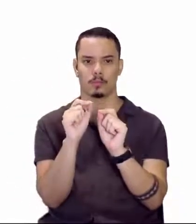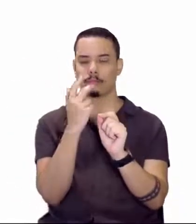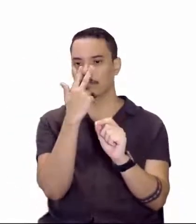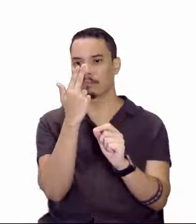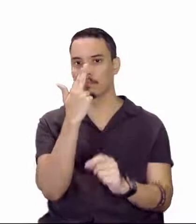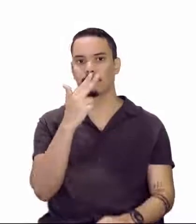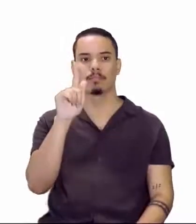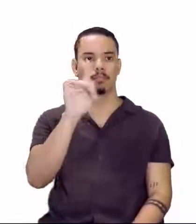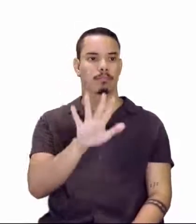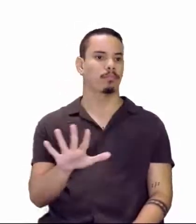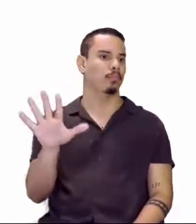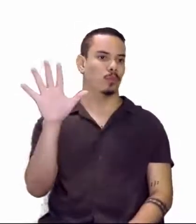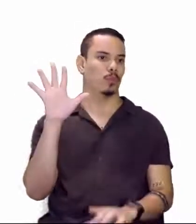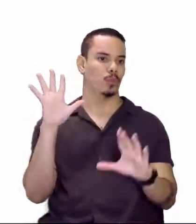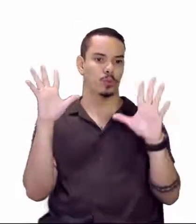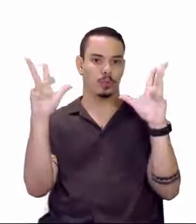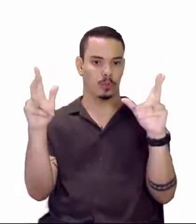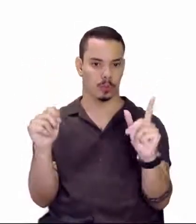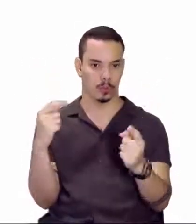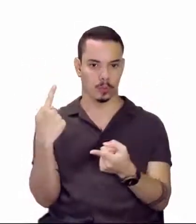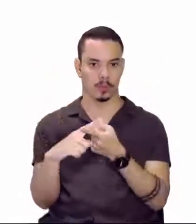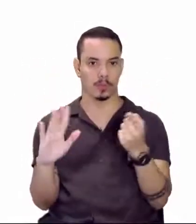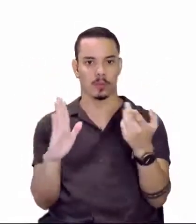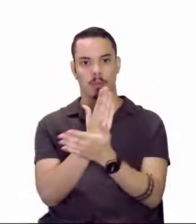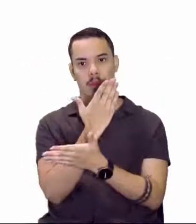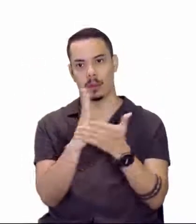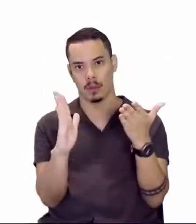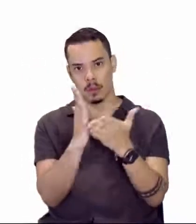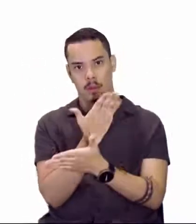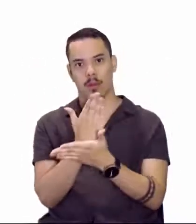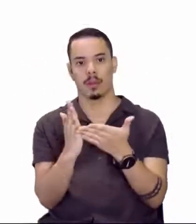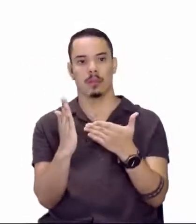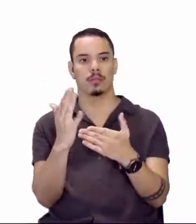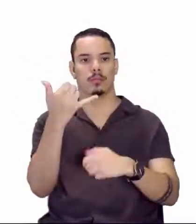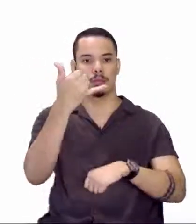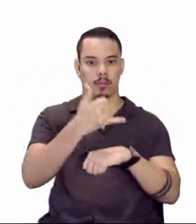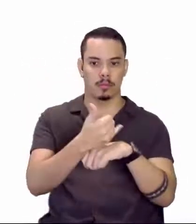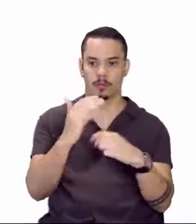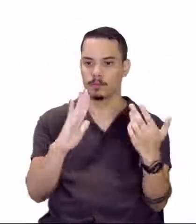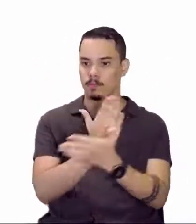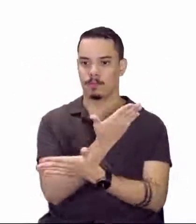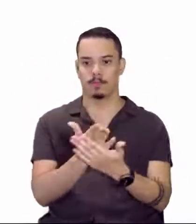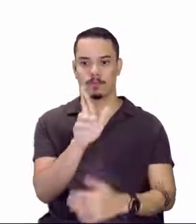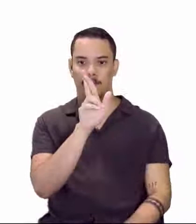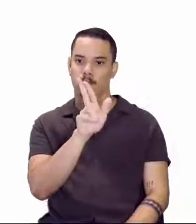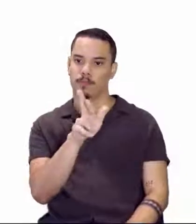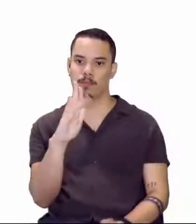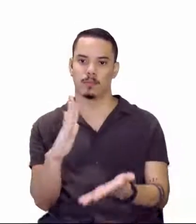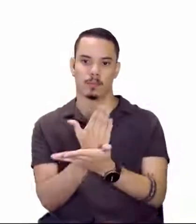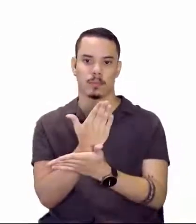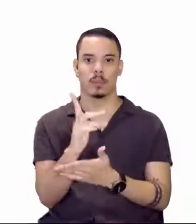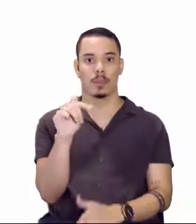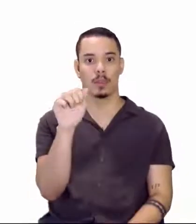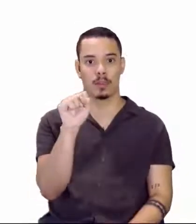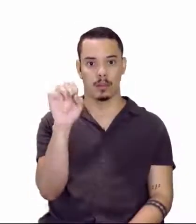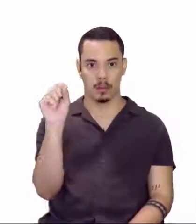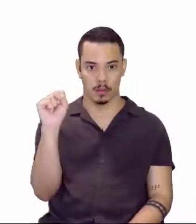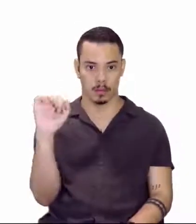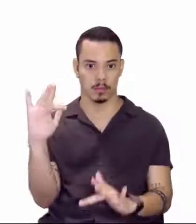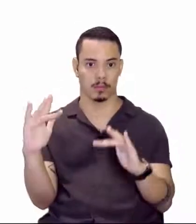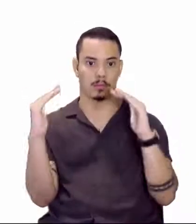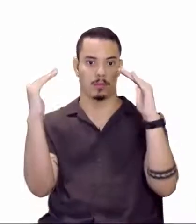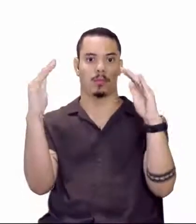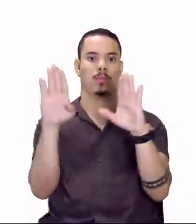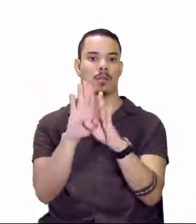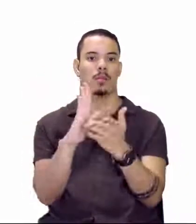todo. Então, parte dos elementos são metais, parte são não metais, outros são gases nobres, e nós temos ainda